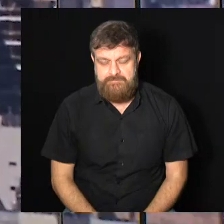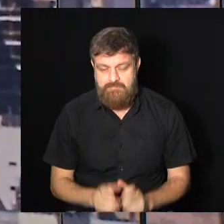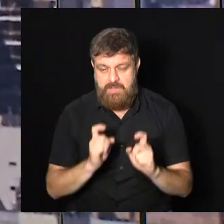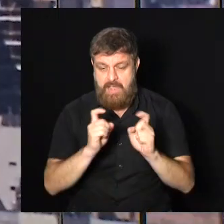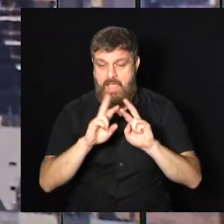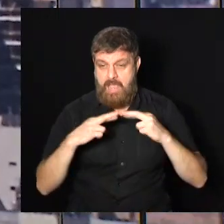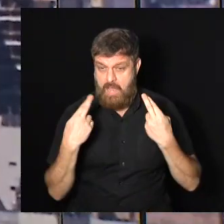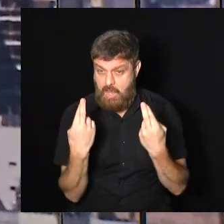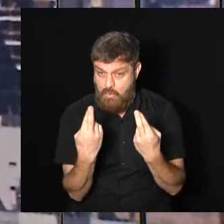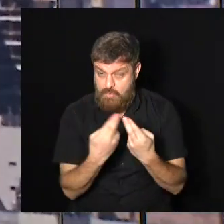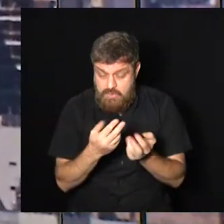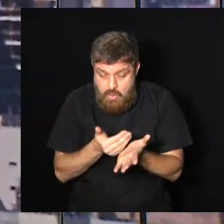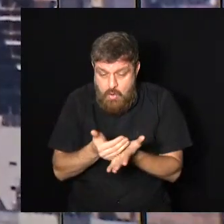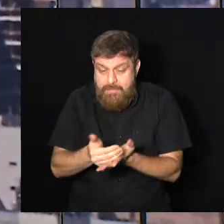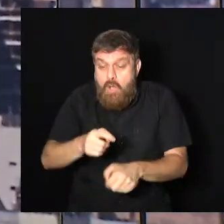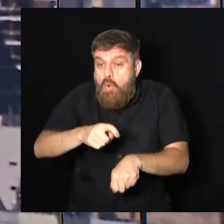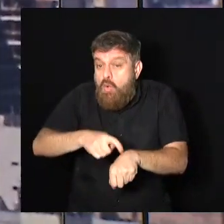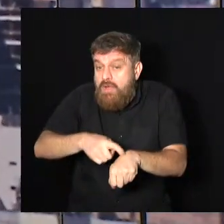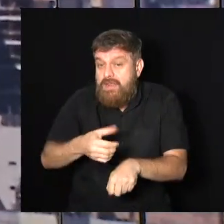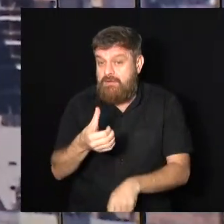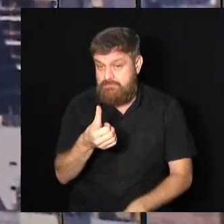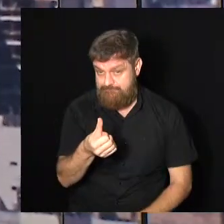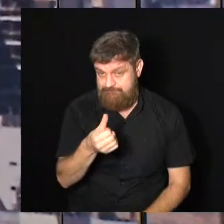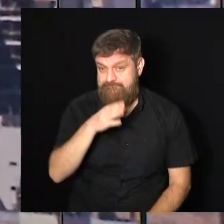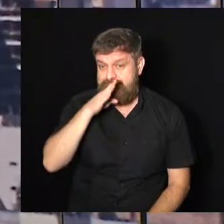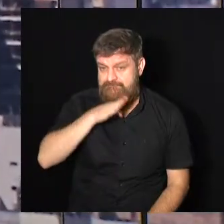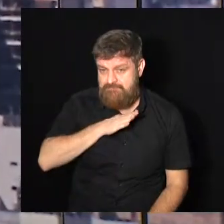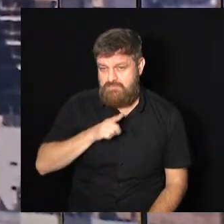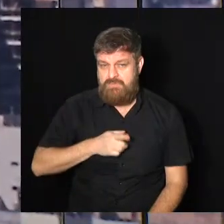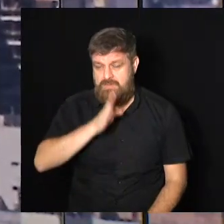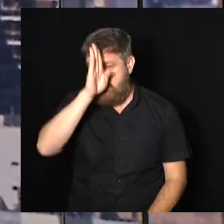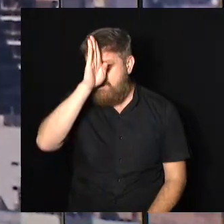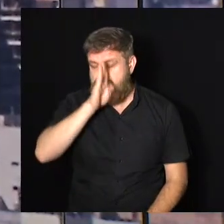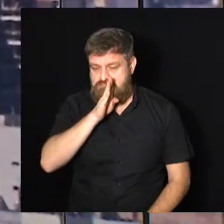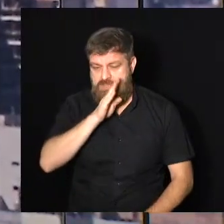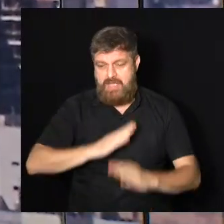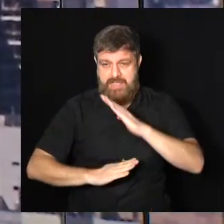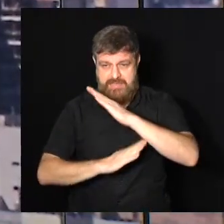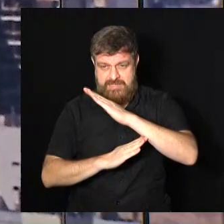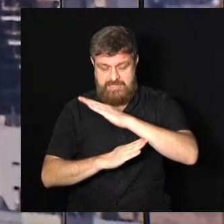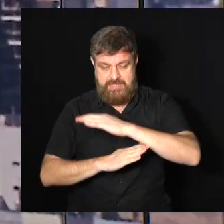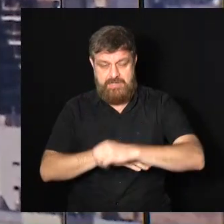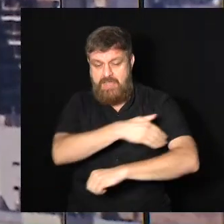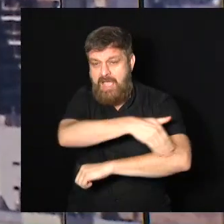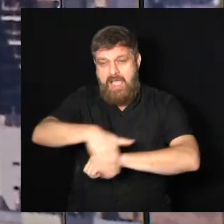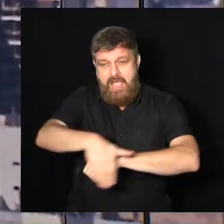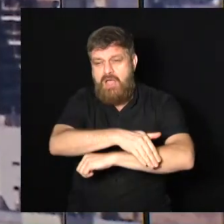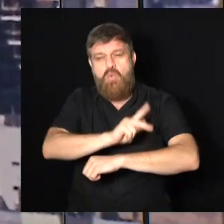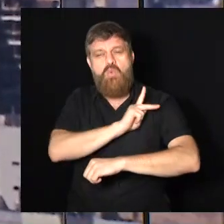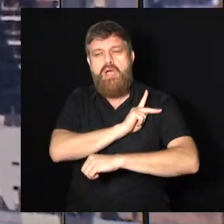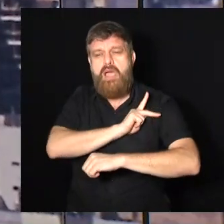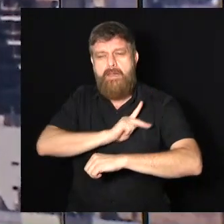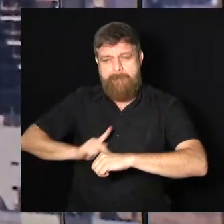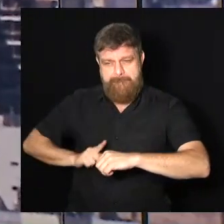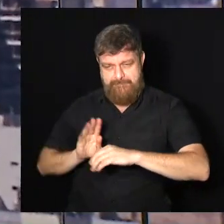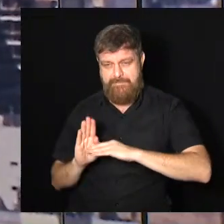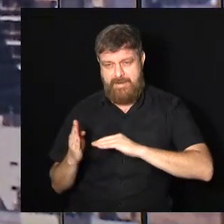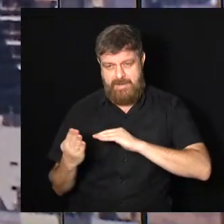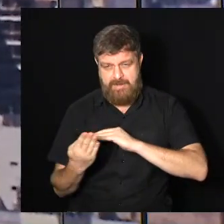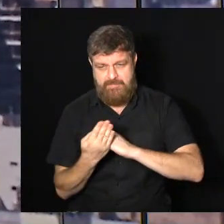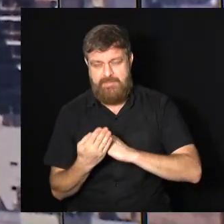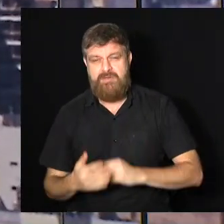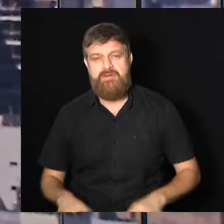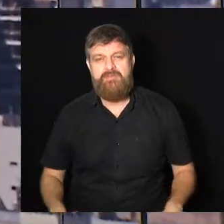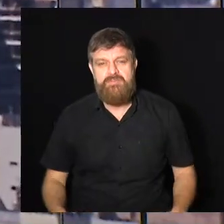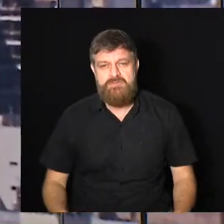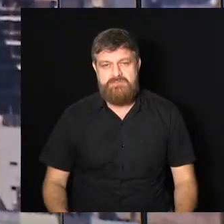reunião ordinária começa às 6 horas da tarde. Entrada pelo plenário na Avenida Engenheiro Roberto Mangi, número